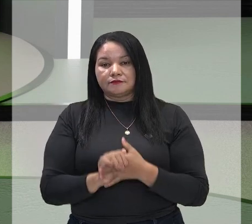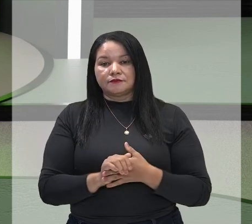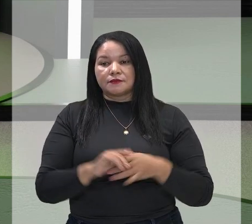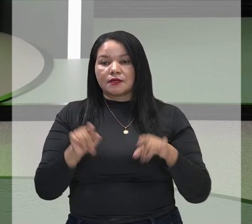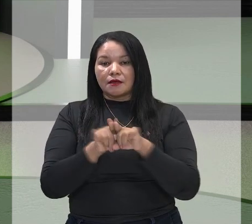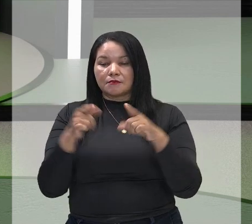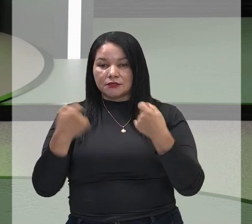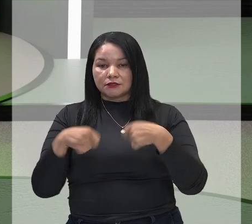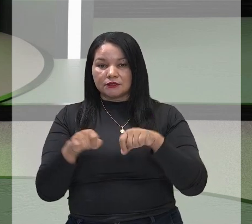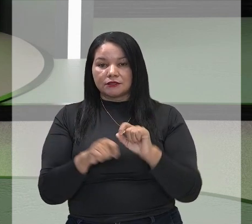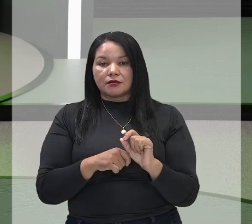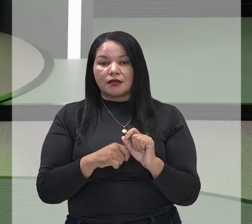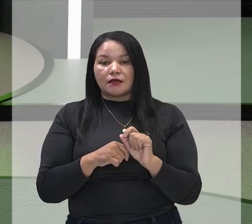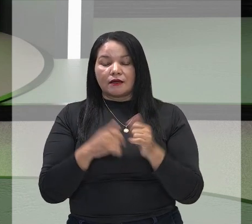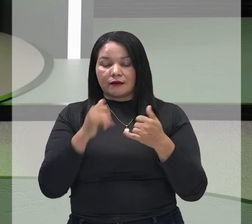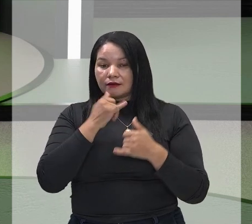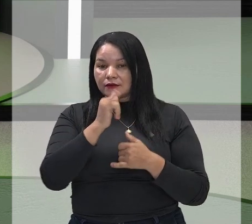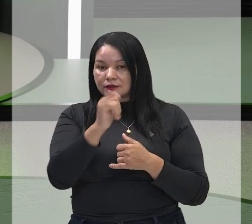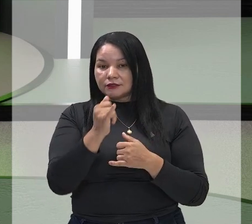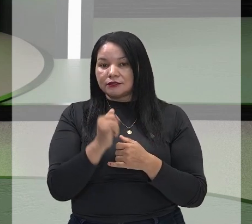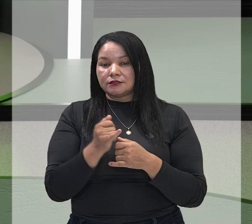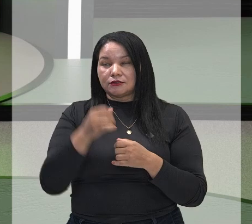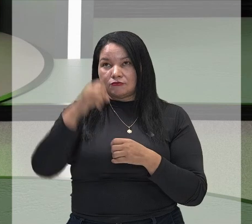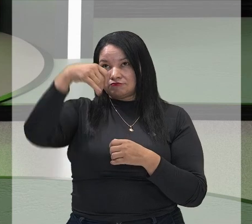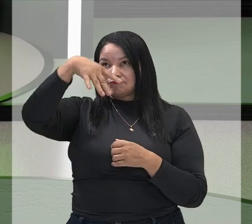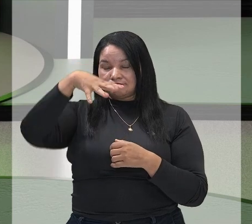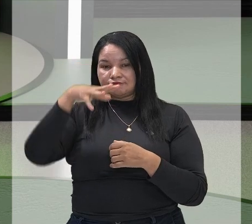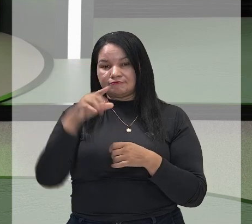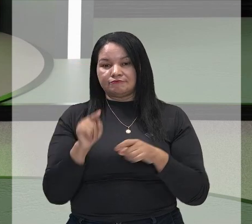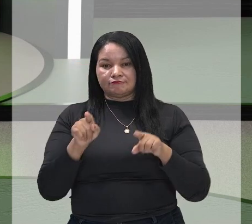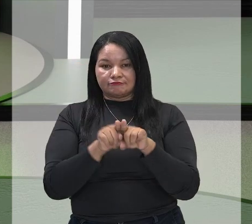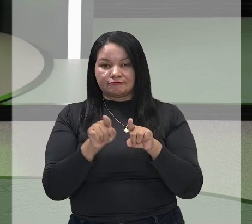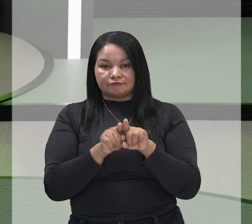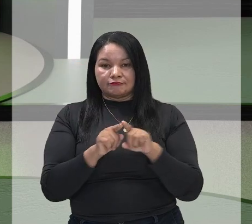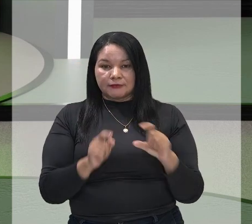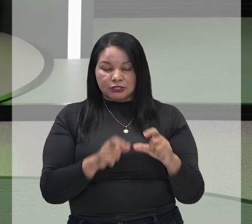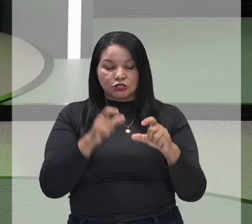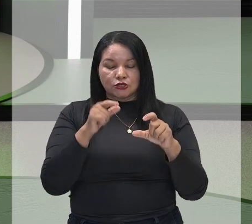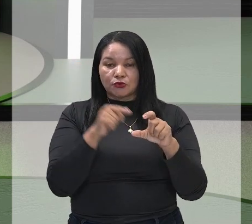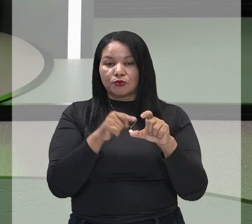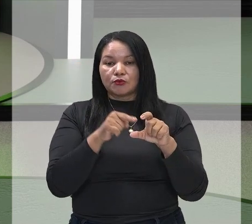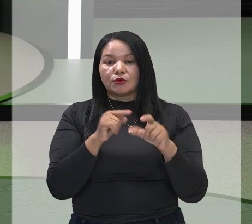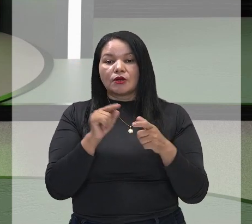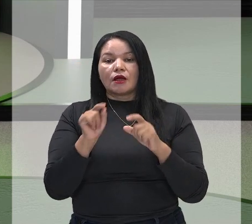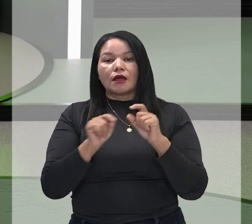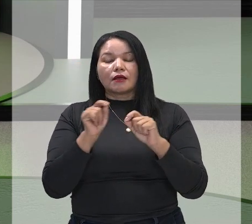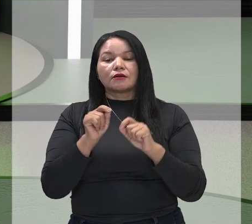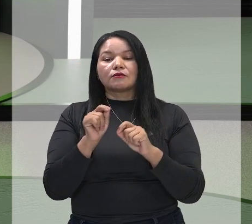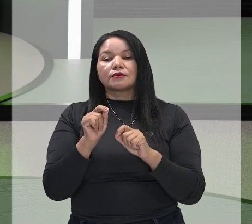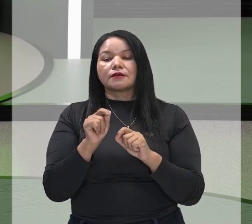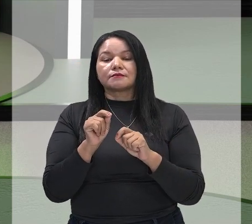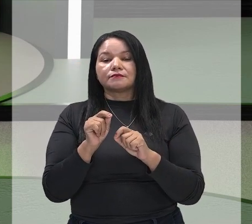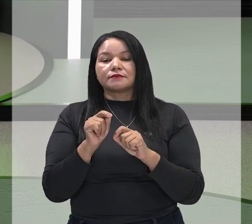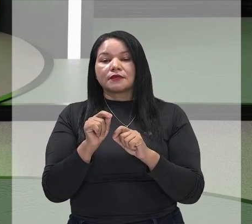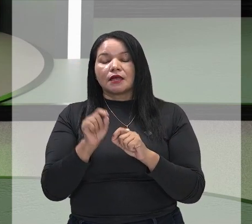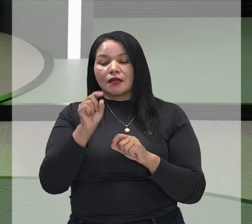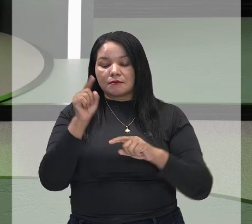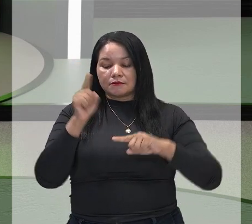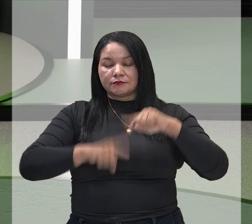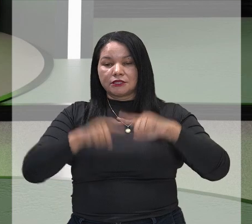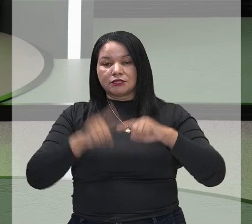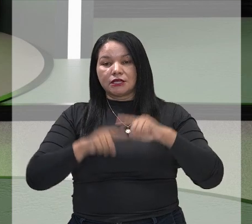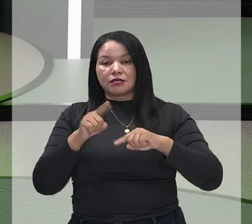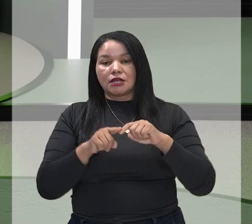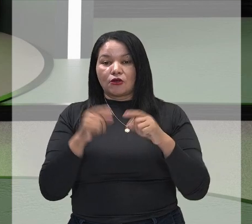lâmpada precisa de energia elétrica. Já os resistores são utilizados naqueles equipamentos que a gente quer produzir grande